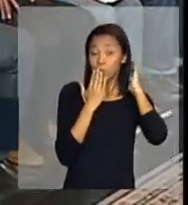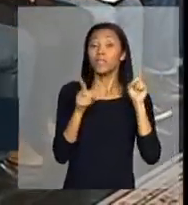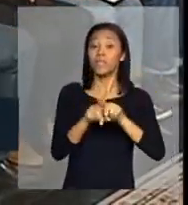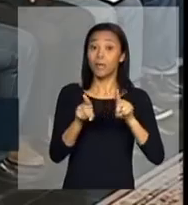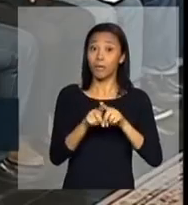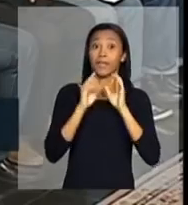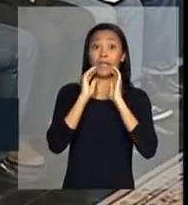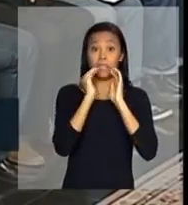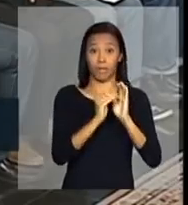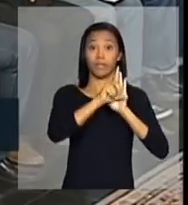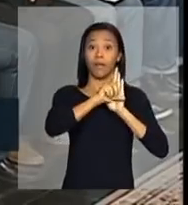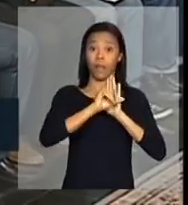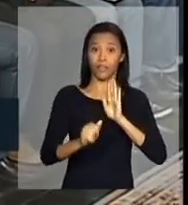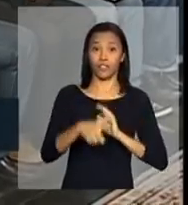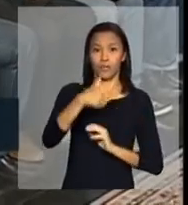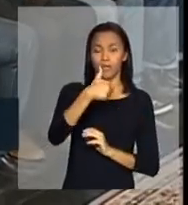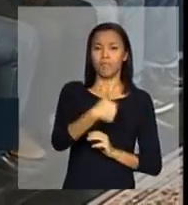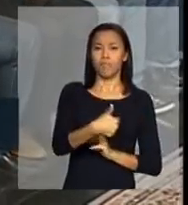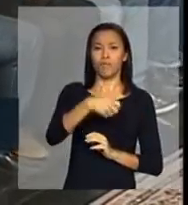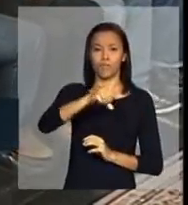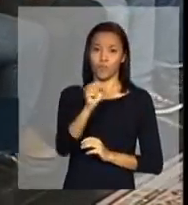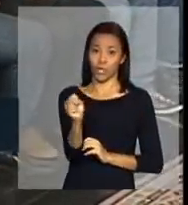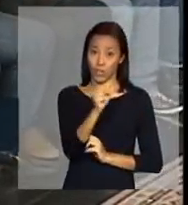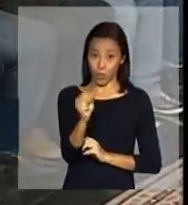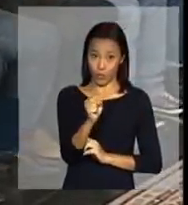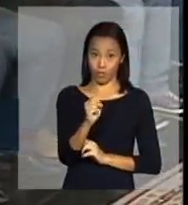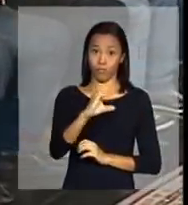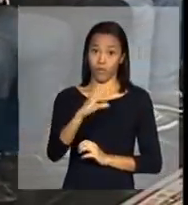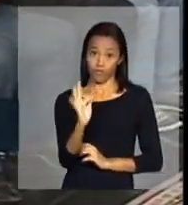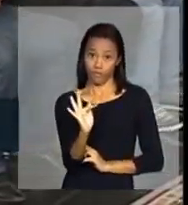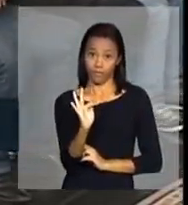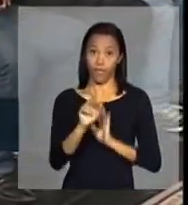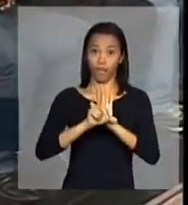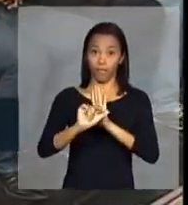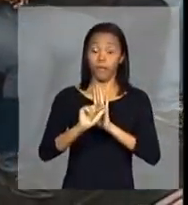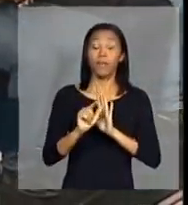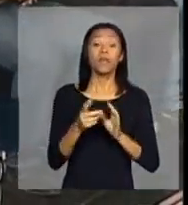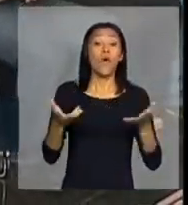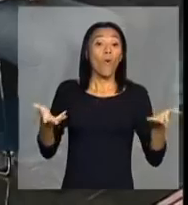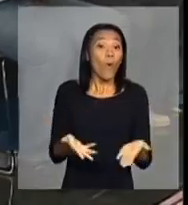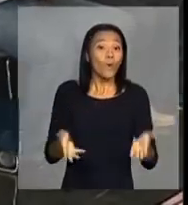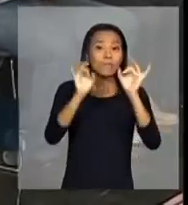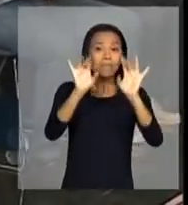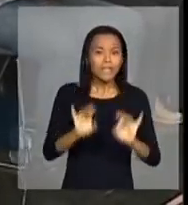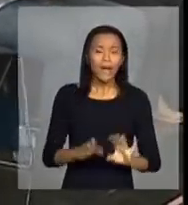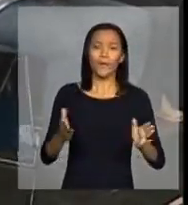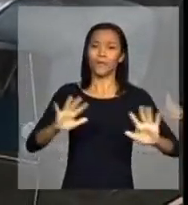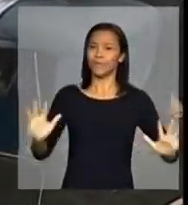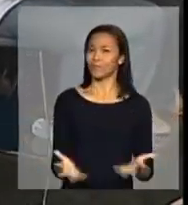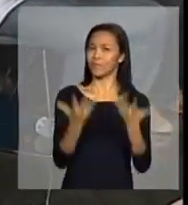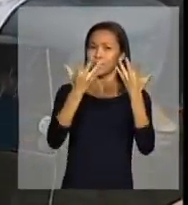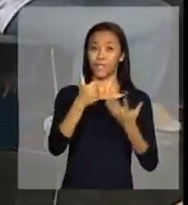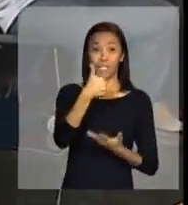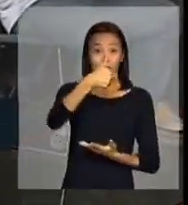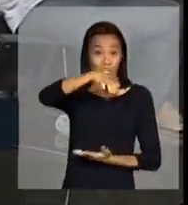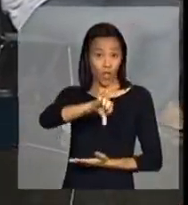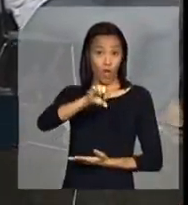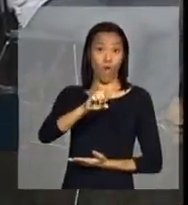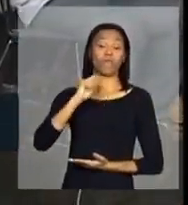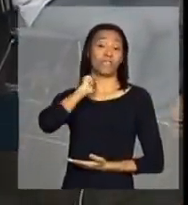a Constituição Federal de 1988. Em especial, de hoje, quando se comemora o 19 de abril,